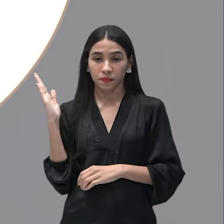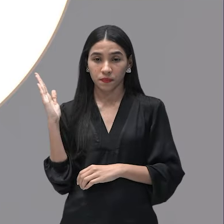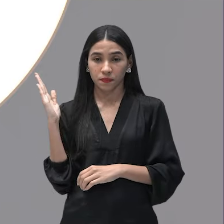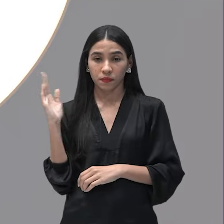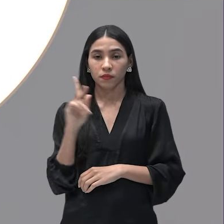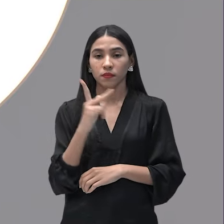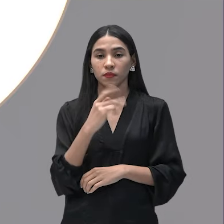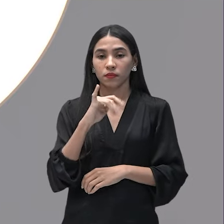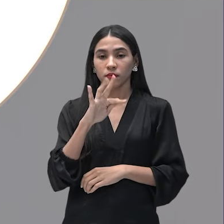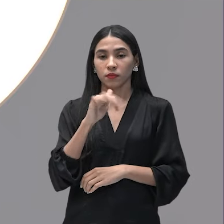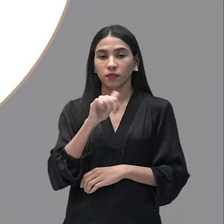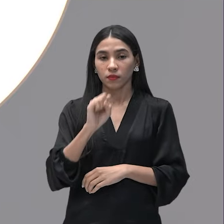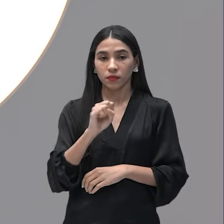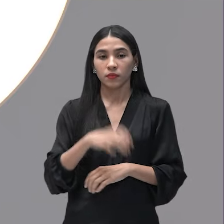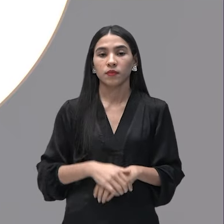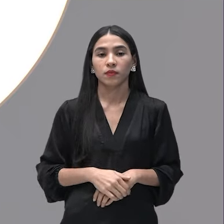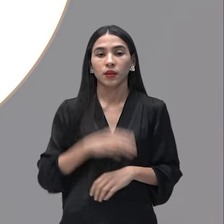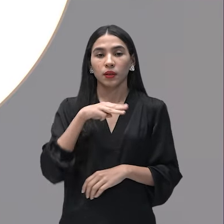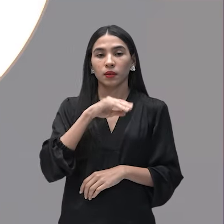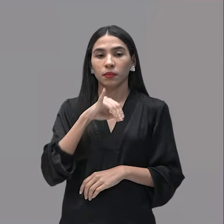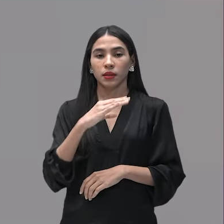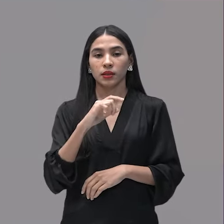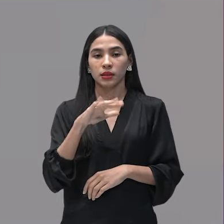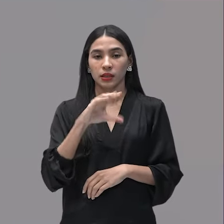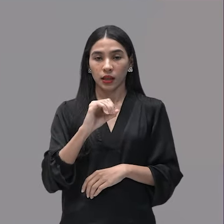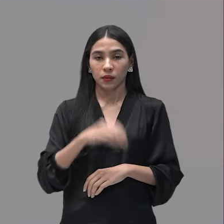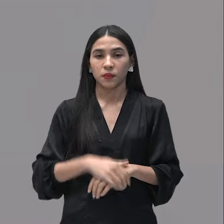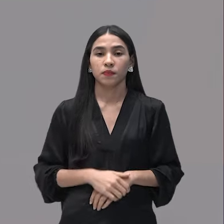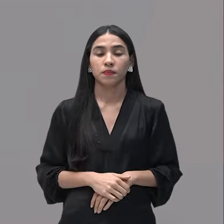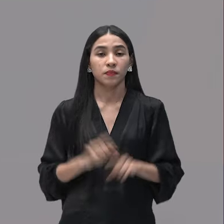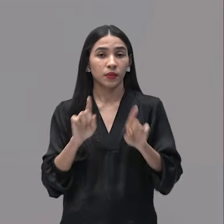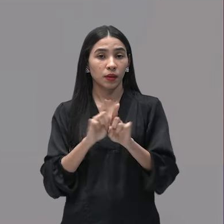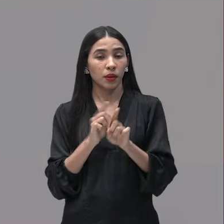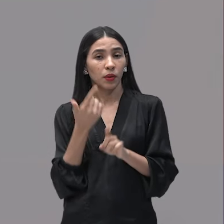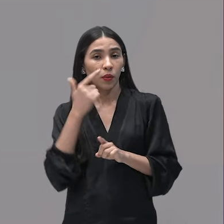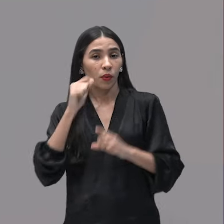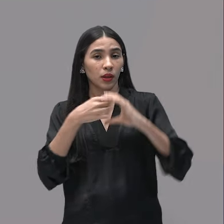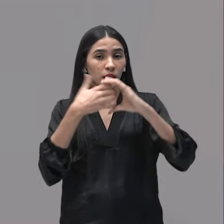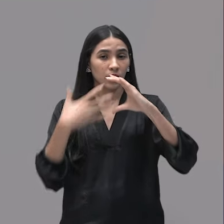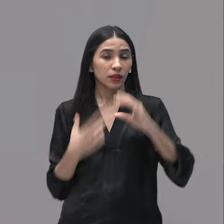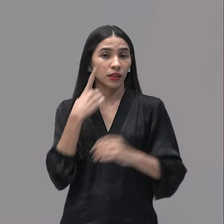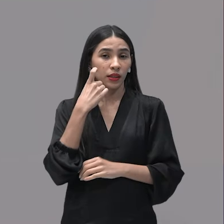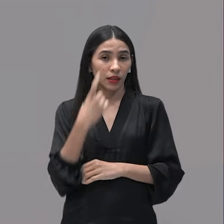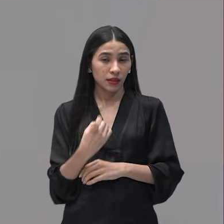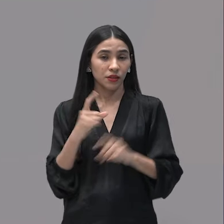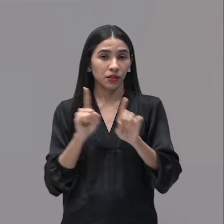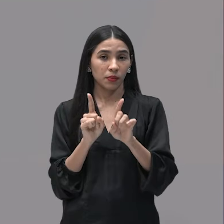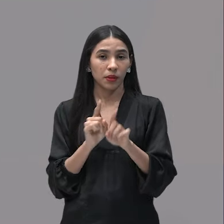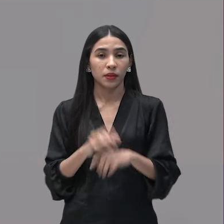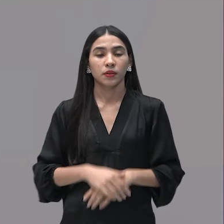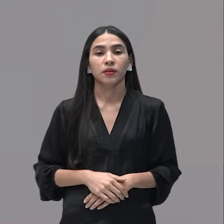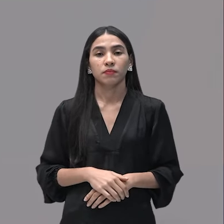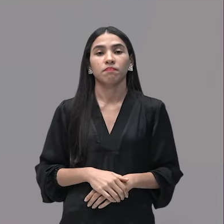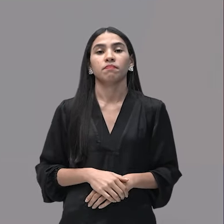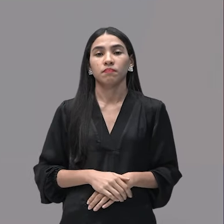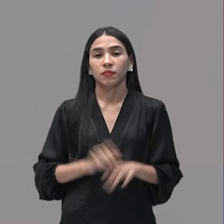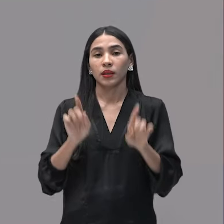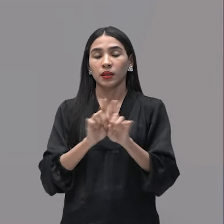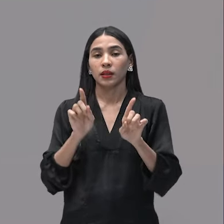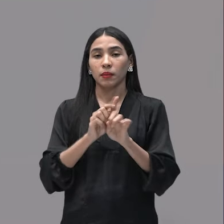grupo de ifas formam o micélio. Além disso, uma outra característica bem importante é que os fungos fazem